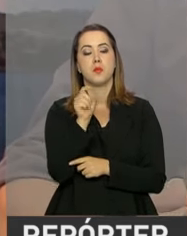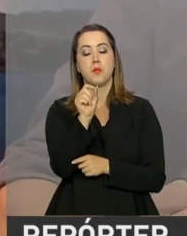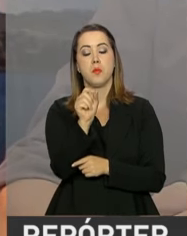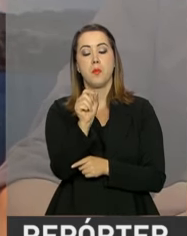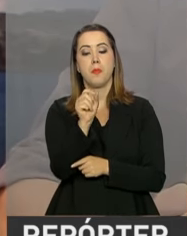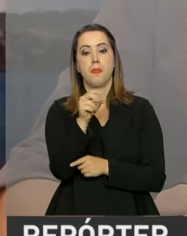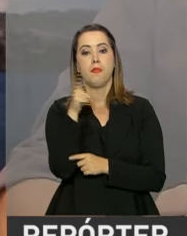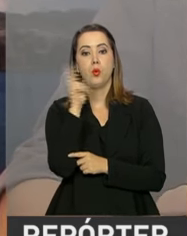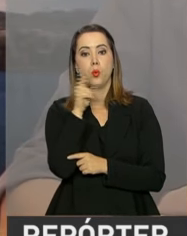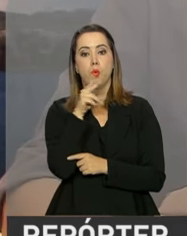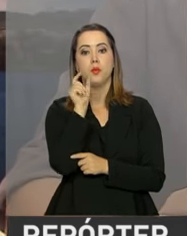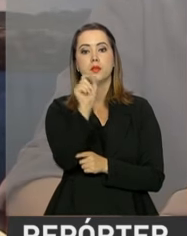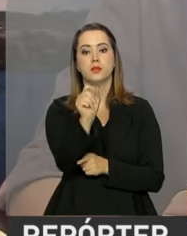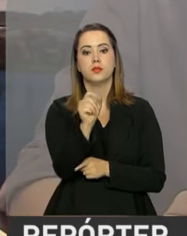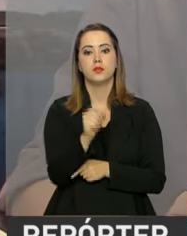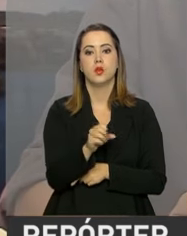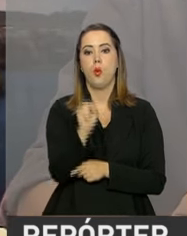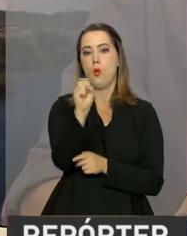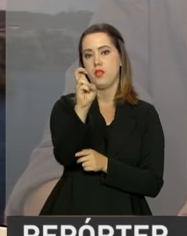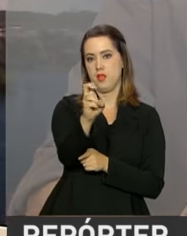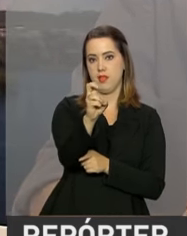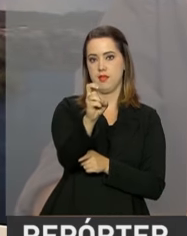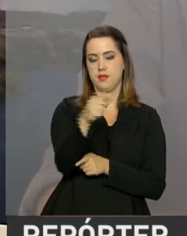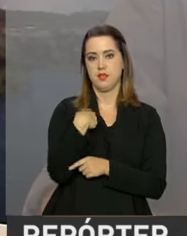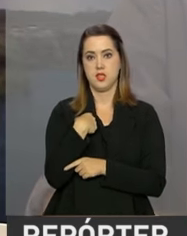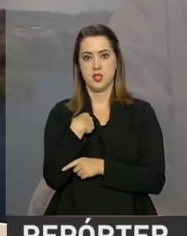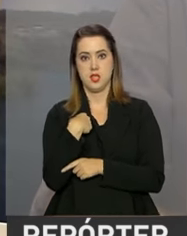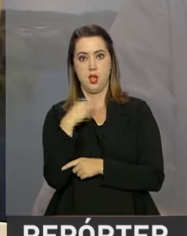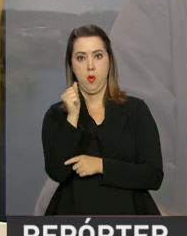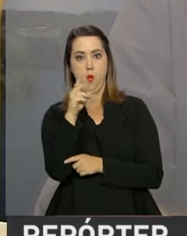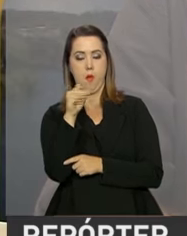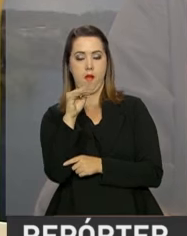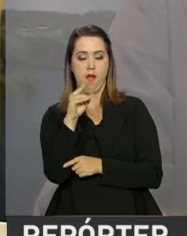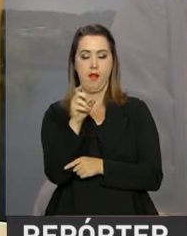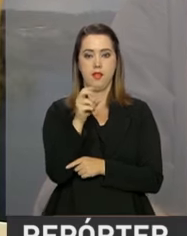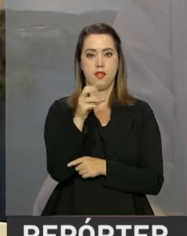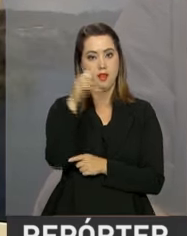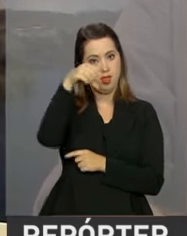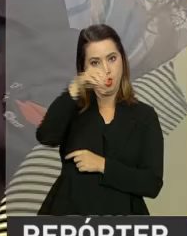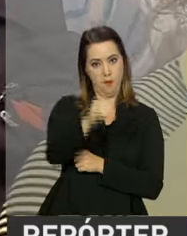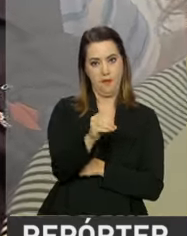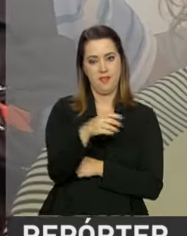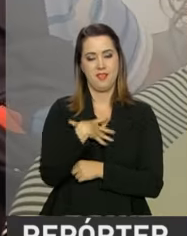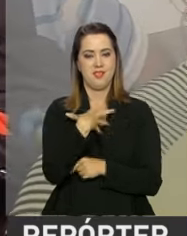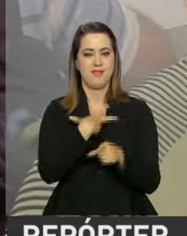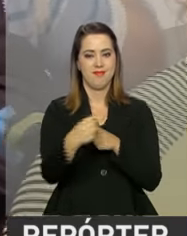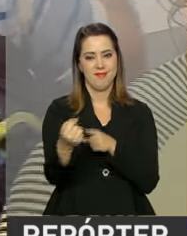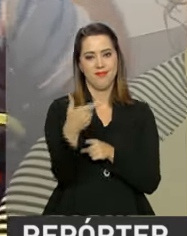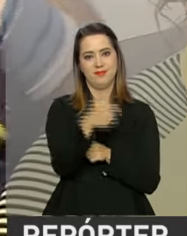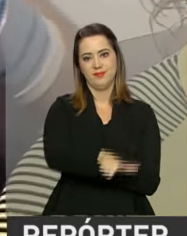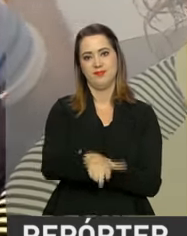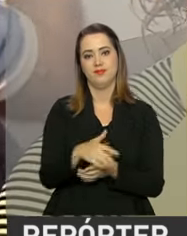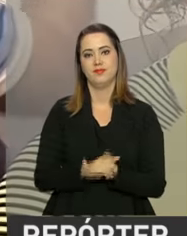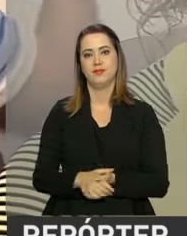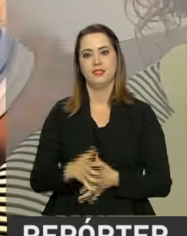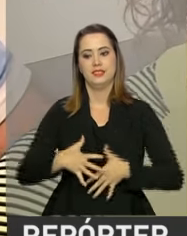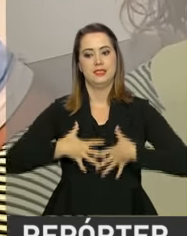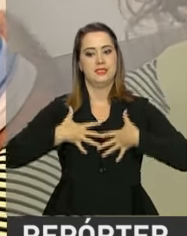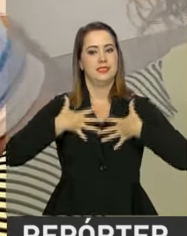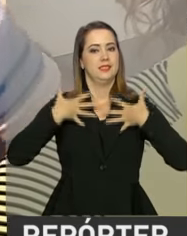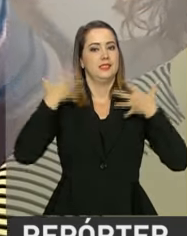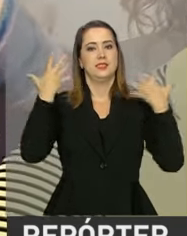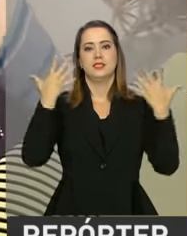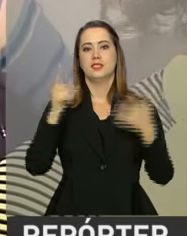Charles Tibana, velocidade 85. Adria Santos, 90. Ganhei de novo. É uma emoção muito grande, né? A gente